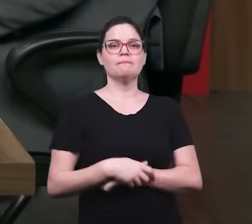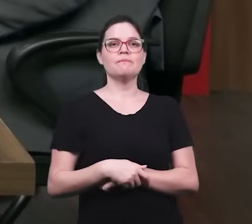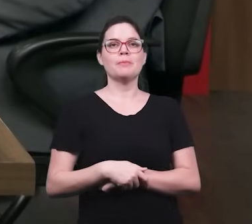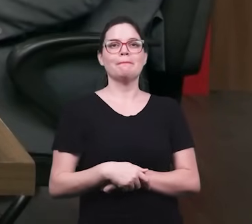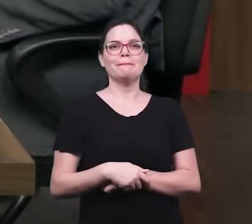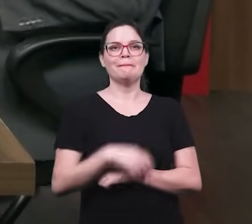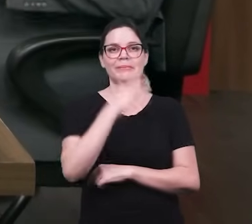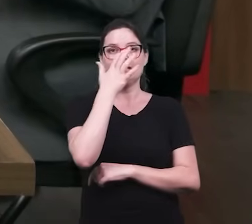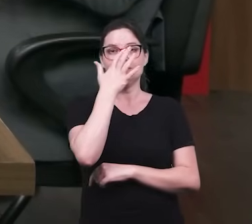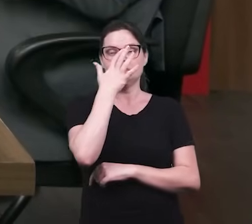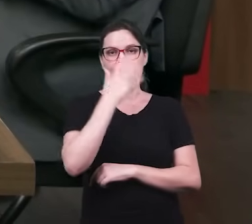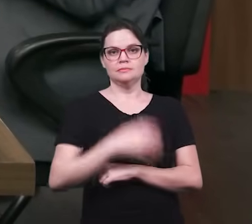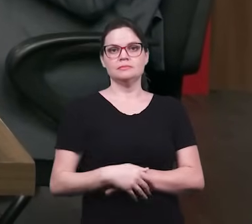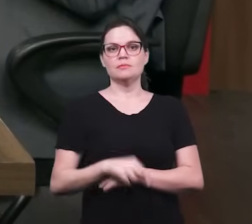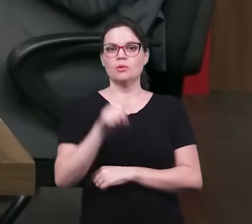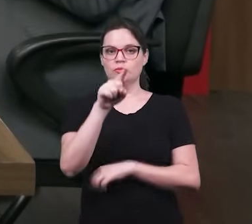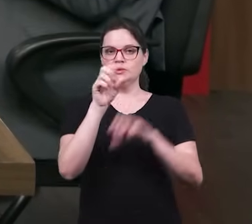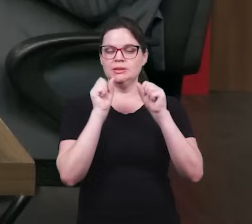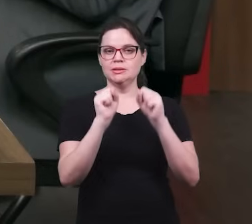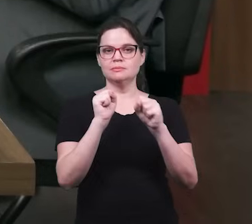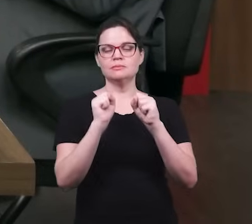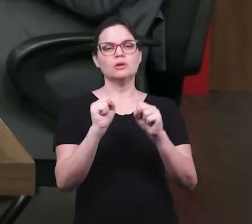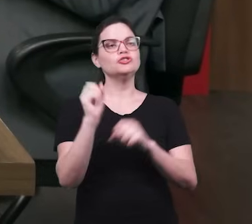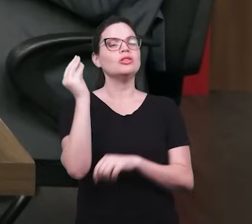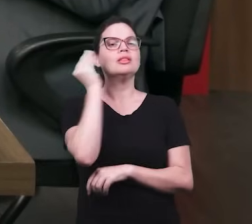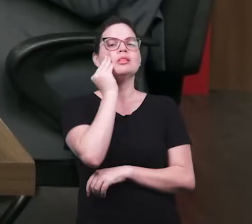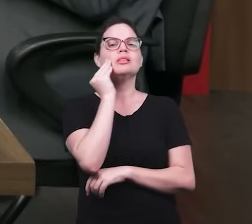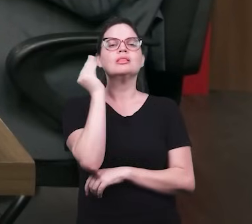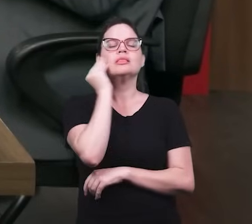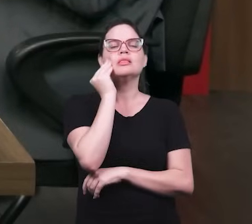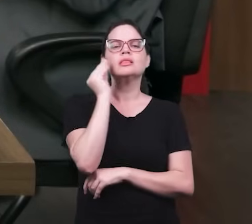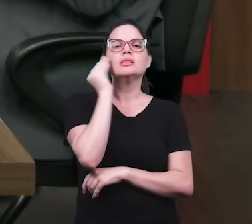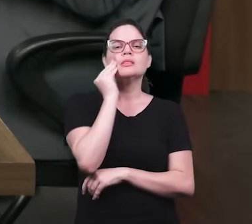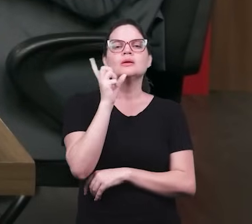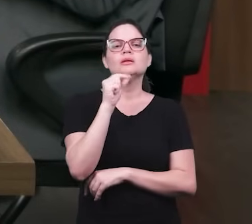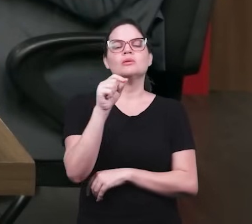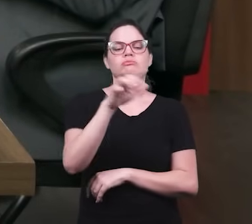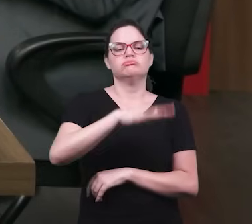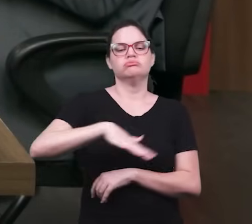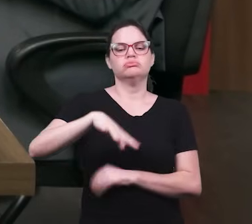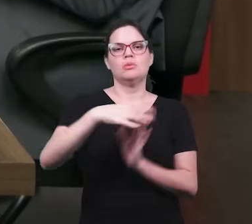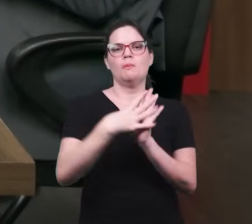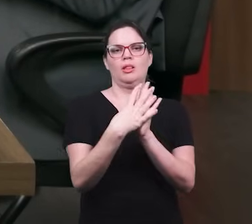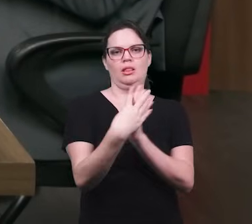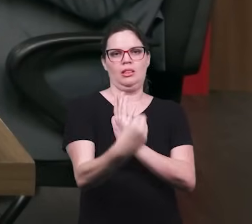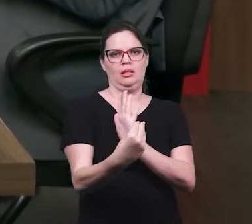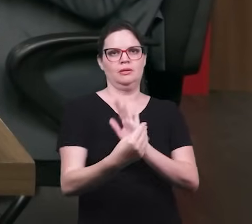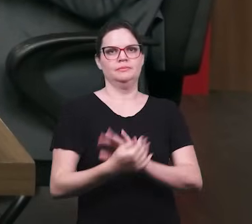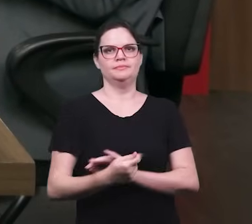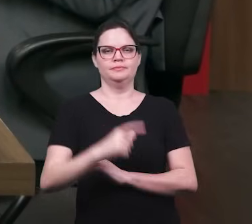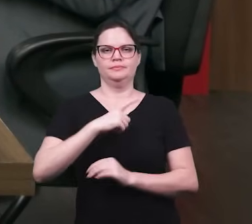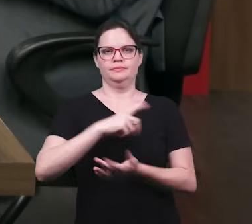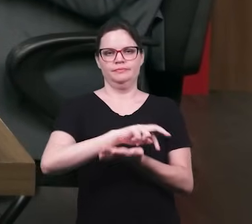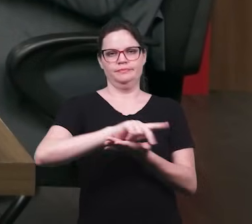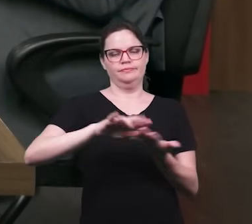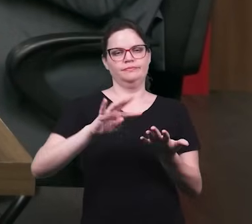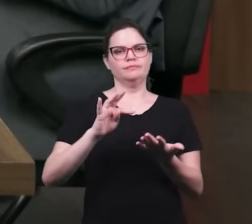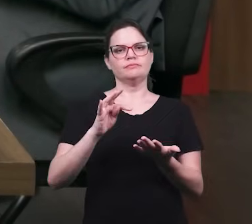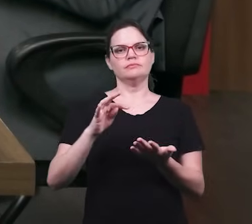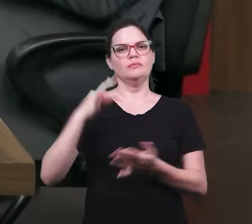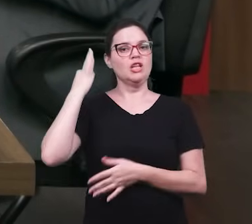você pode simular um modelo, né, um ambiente, né? A gente tem várias teorias, por exemplo, na